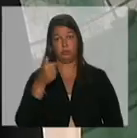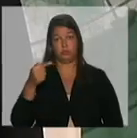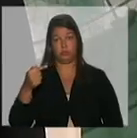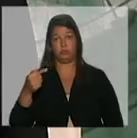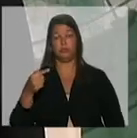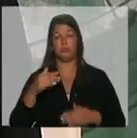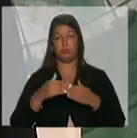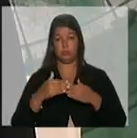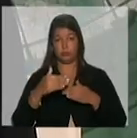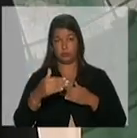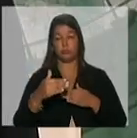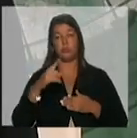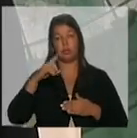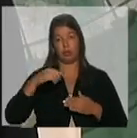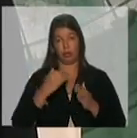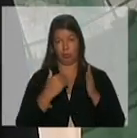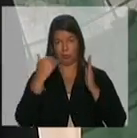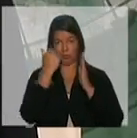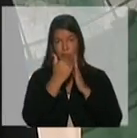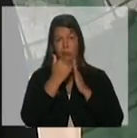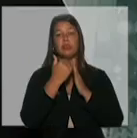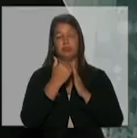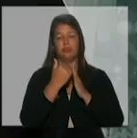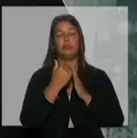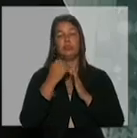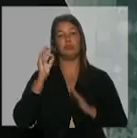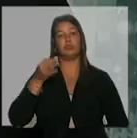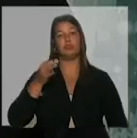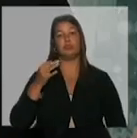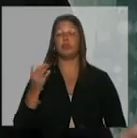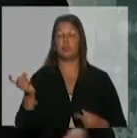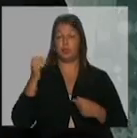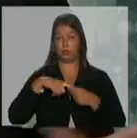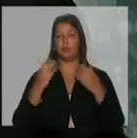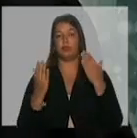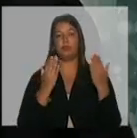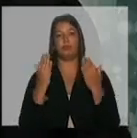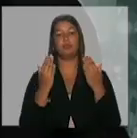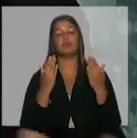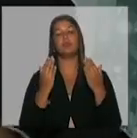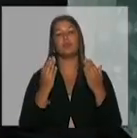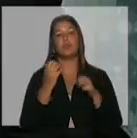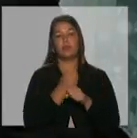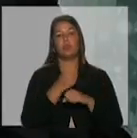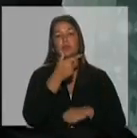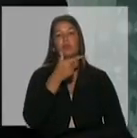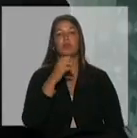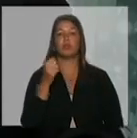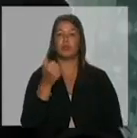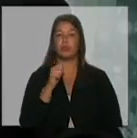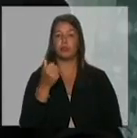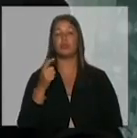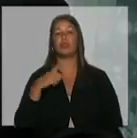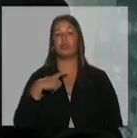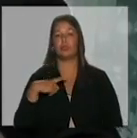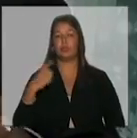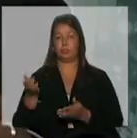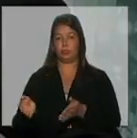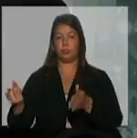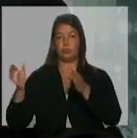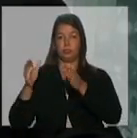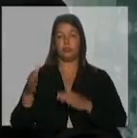para cá, a tendência é de alta? É de alta, perfeito. Né? Então, voltando à análise, em 2011 nós tínhamos lá